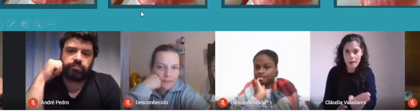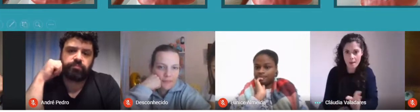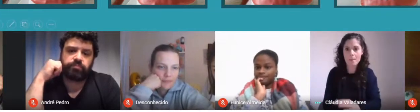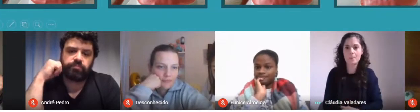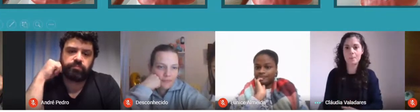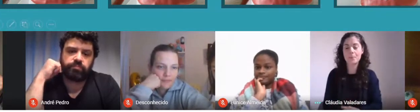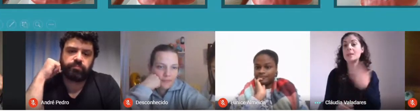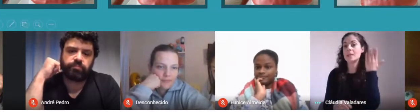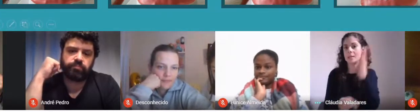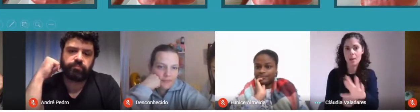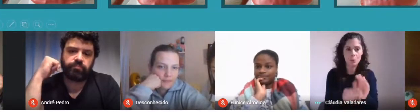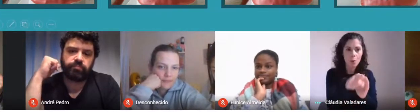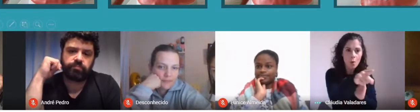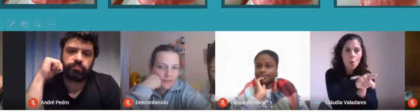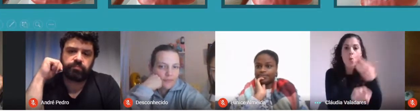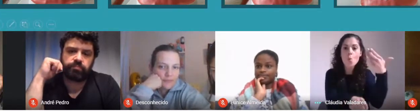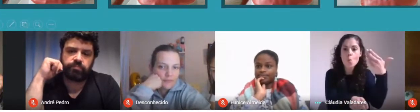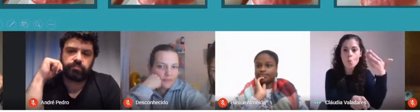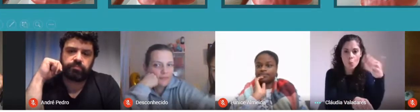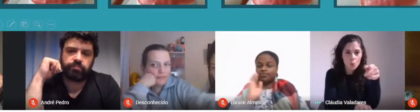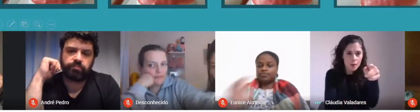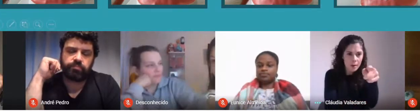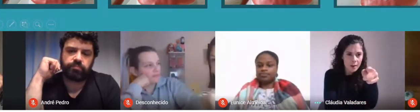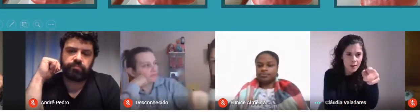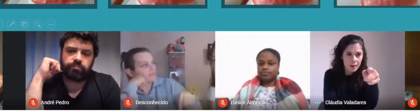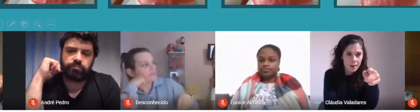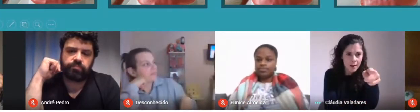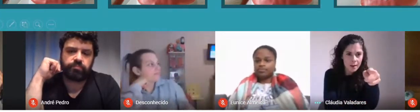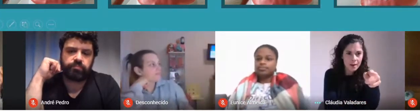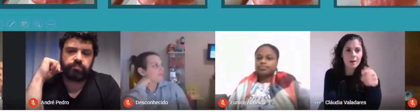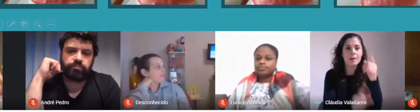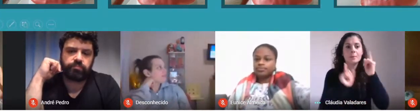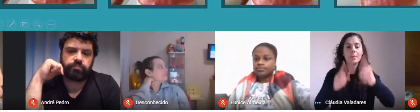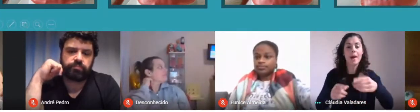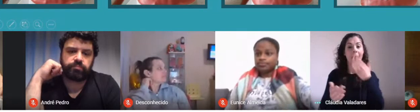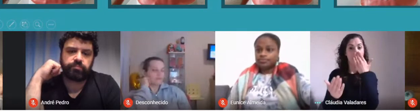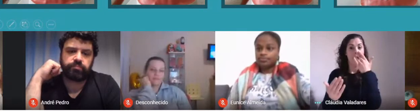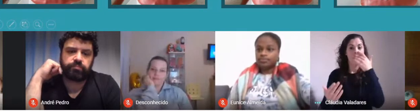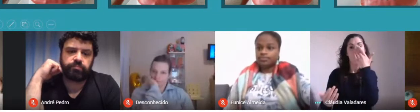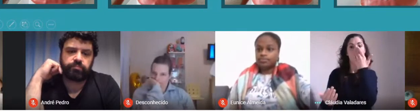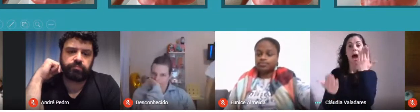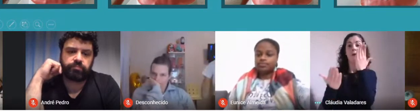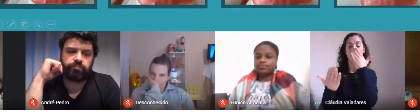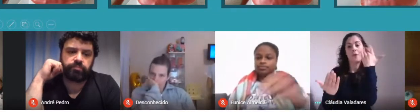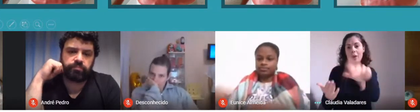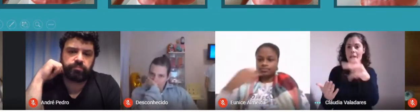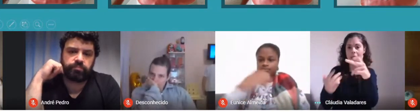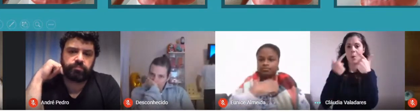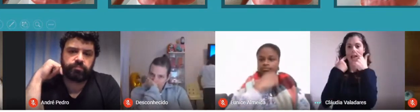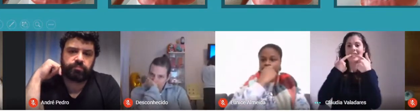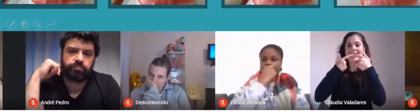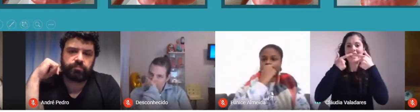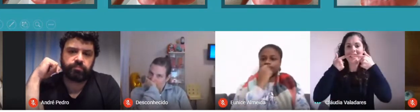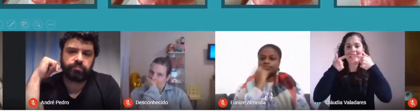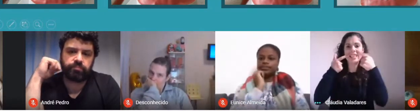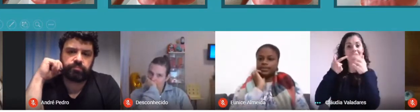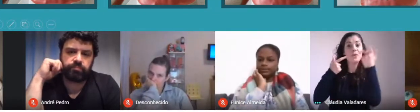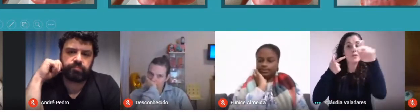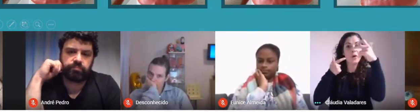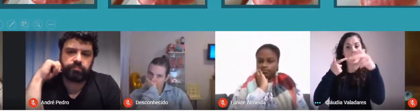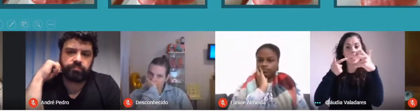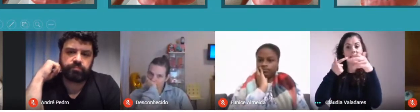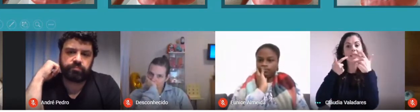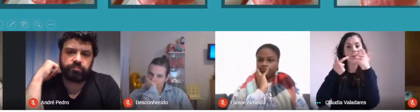Então, por exemplo, aqui no 1, começa por escovar a parte de fora, aquela que nós vemos, que está virada para as bochechas e